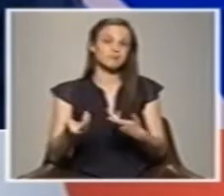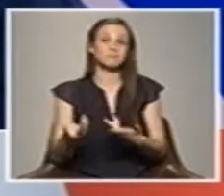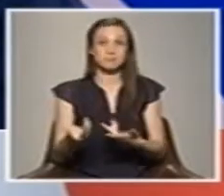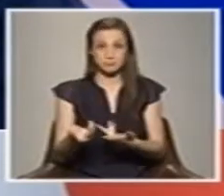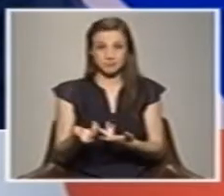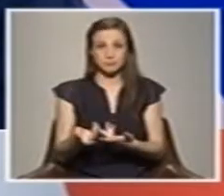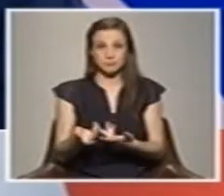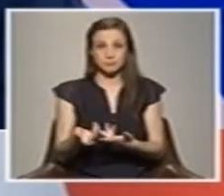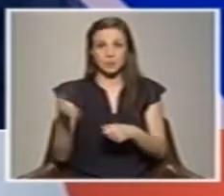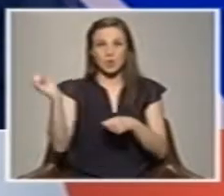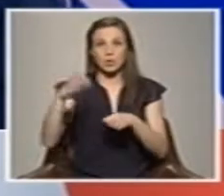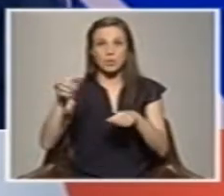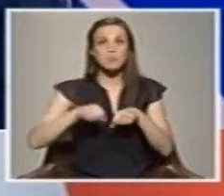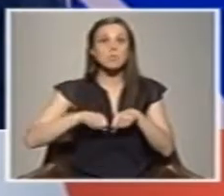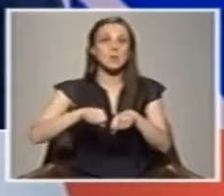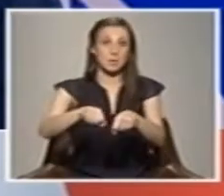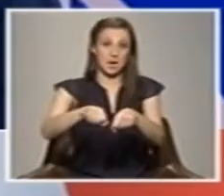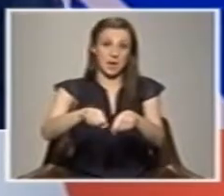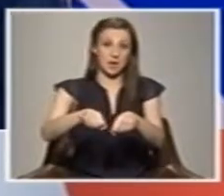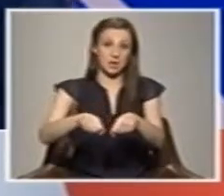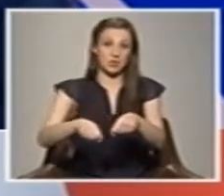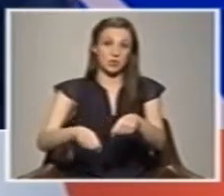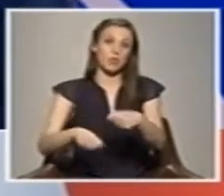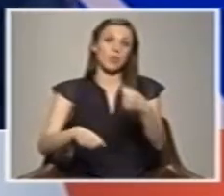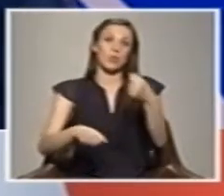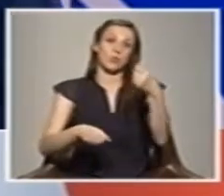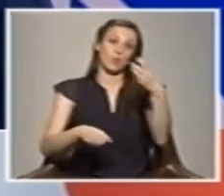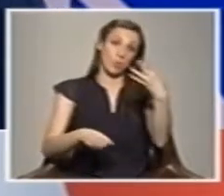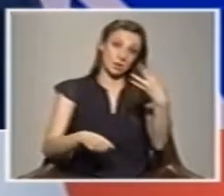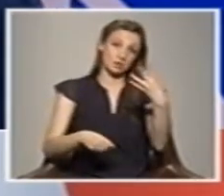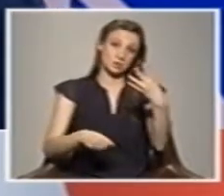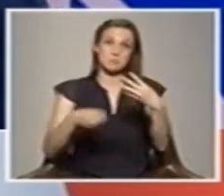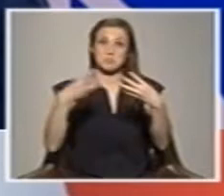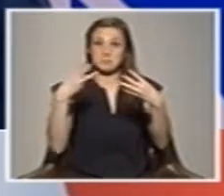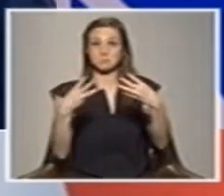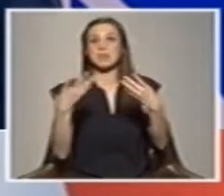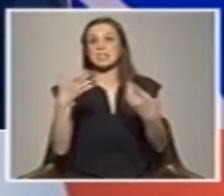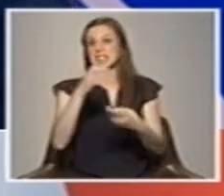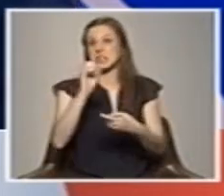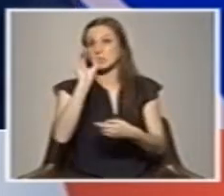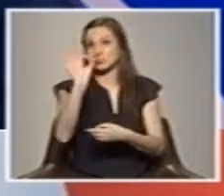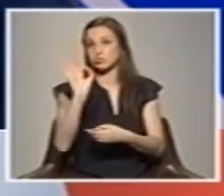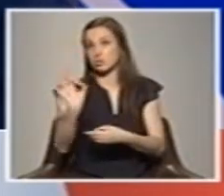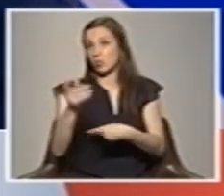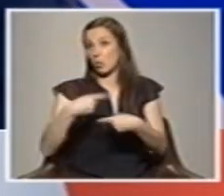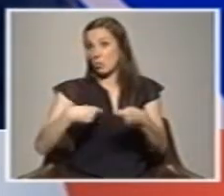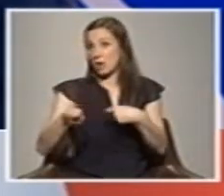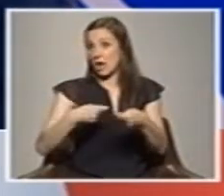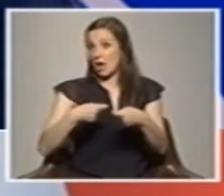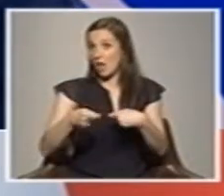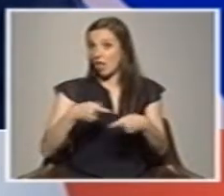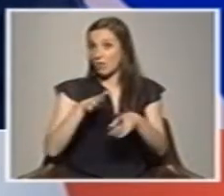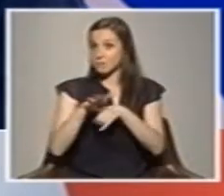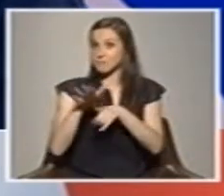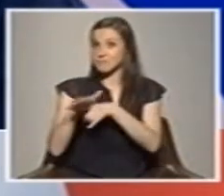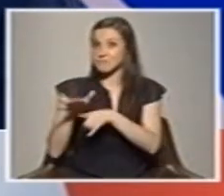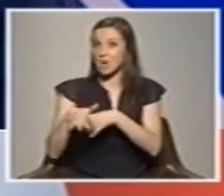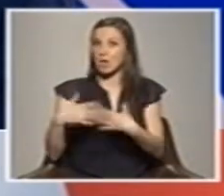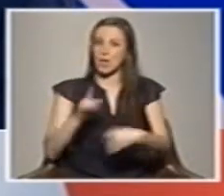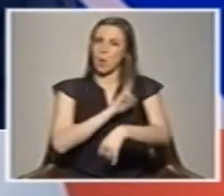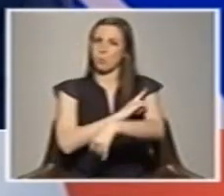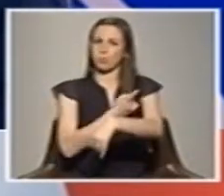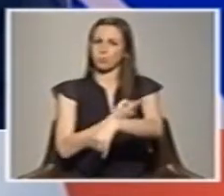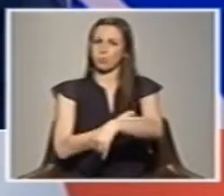cadeias de grande distribuição, portanto, 4 mais 3, dominam 70% do mercado. Portanto, isso significa que têm demasiado